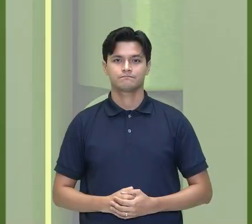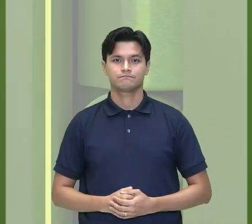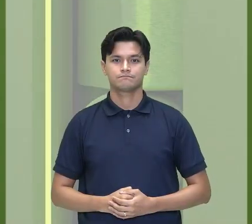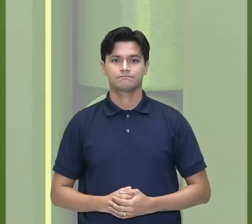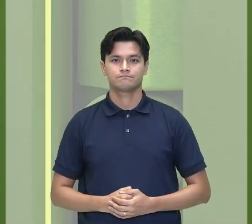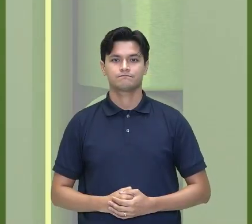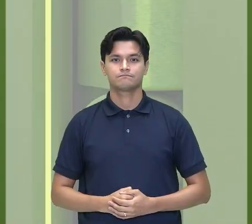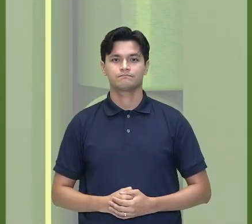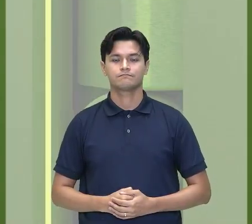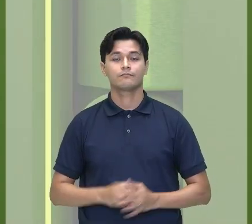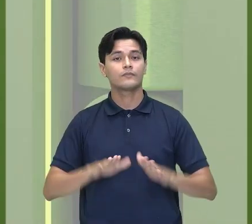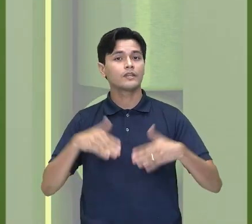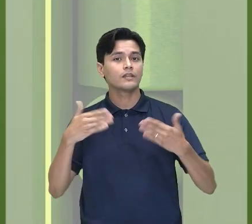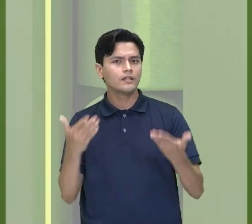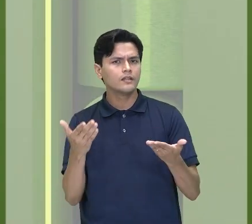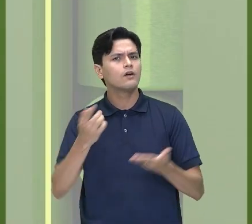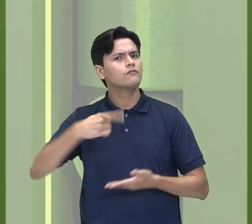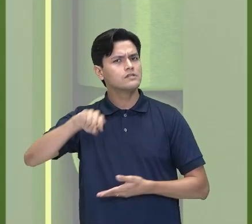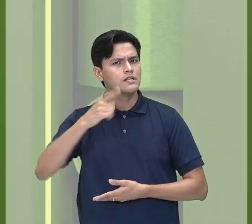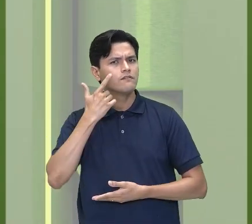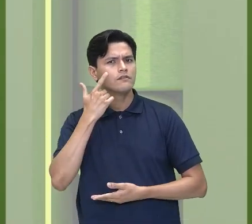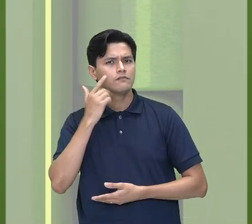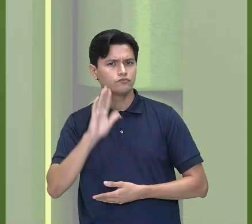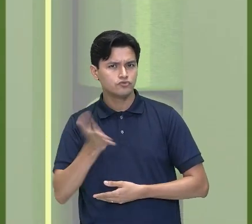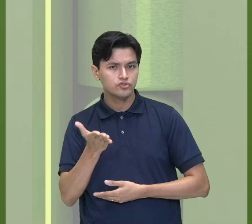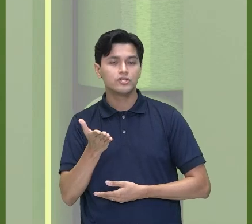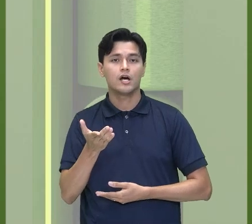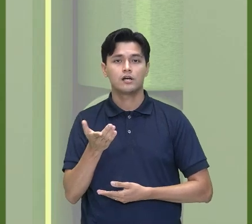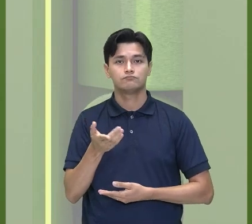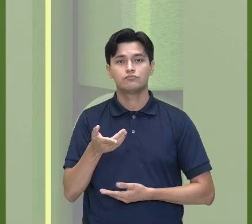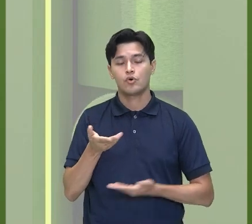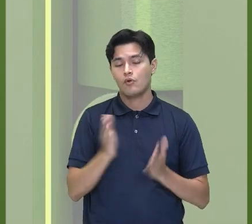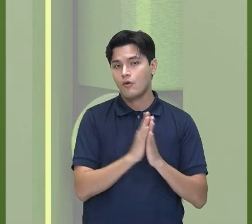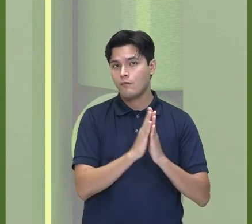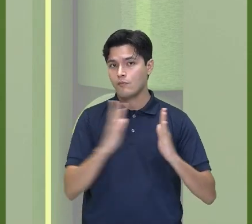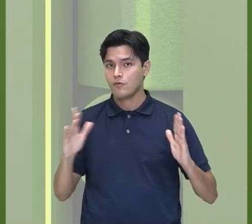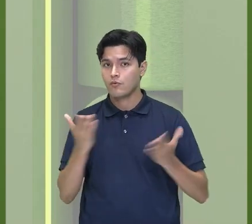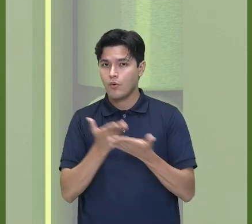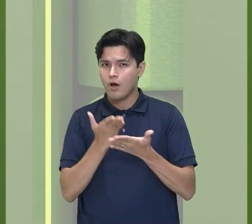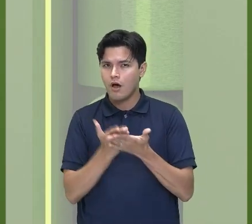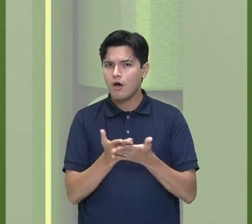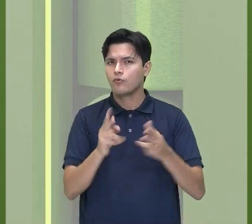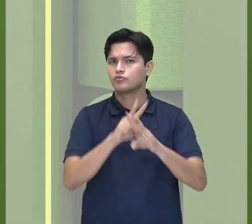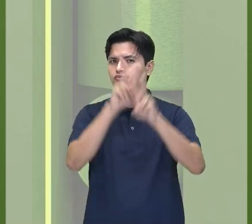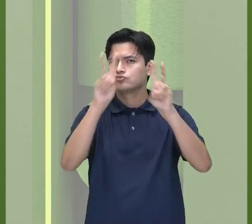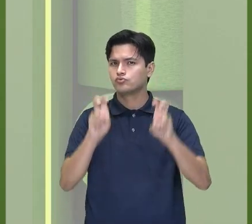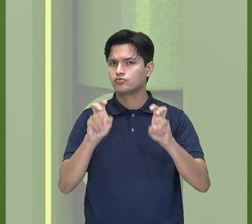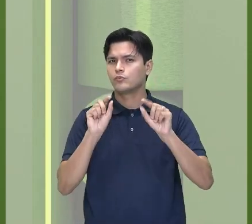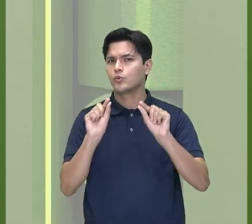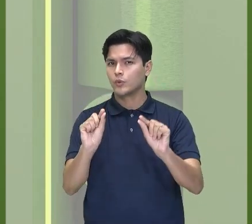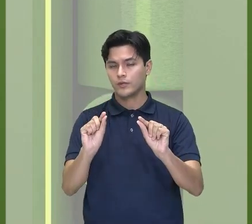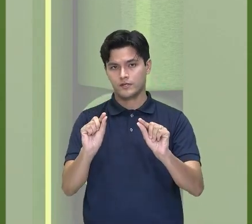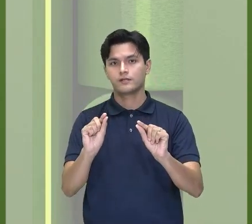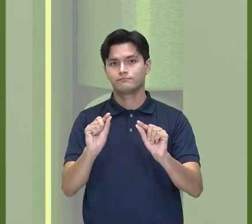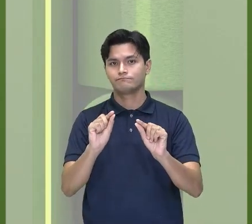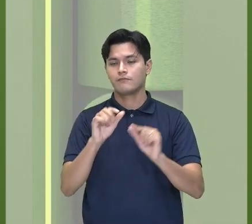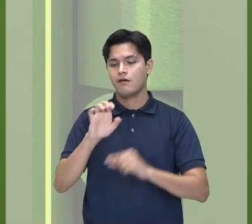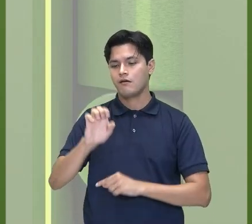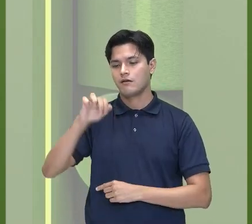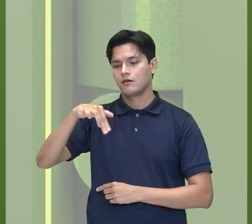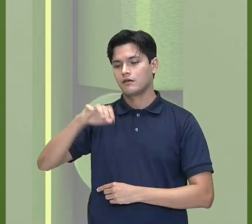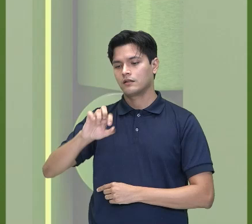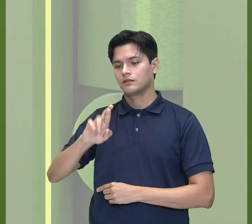Muito bem, como você já viu, a nossa aula vai falar bastante sobre energia. Mas antes, eu te convido